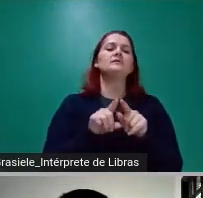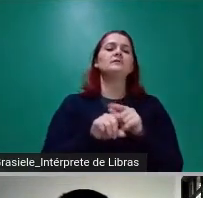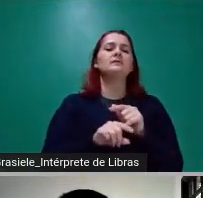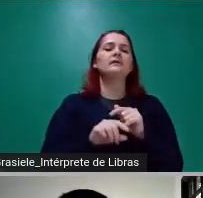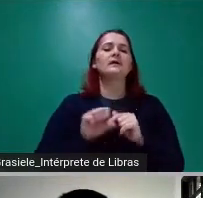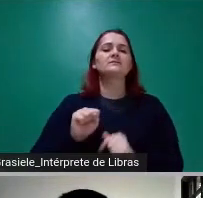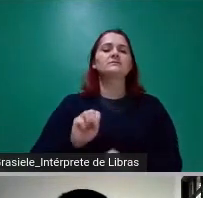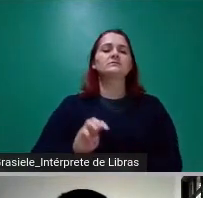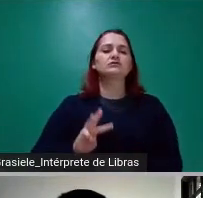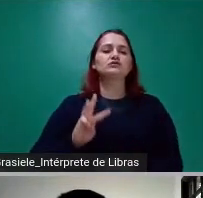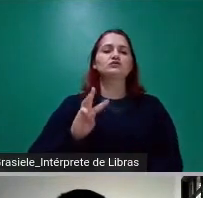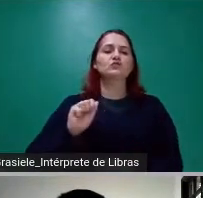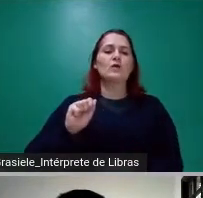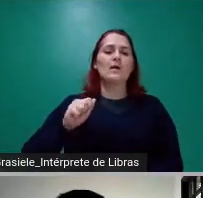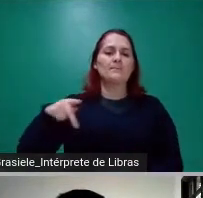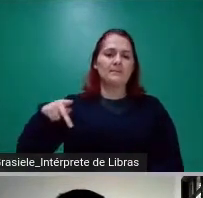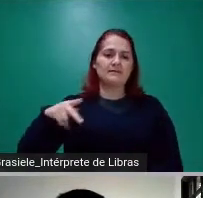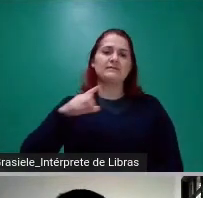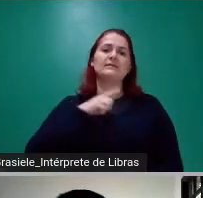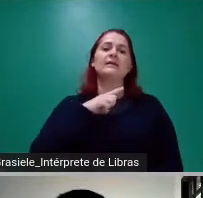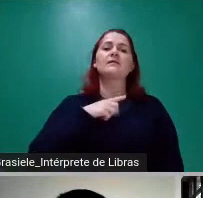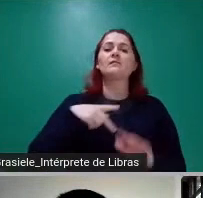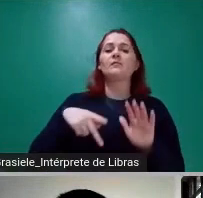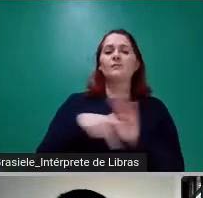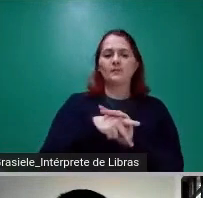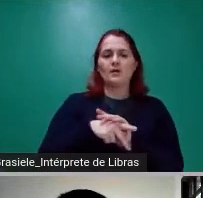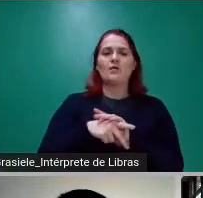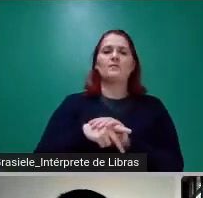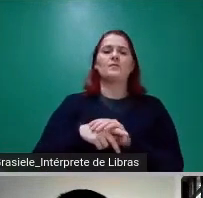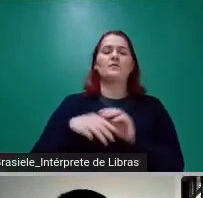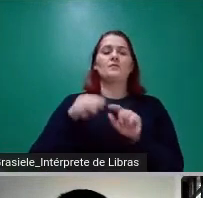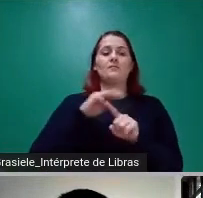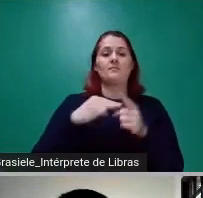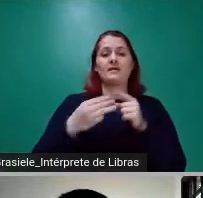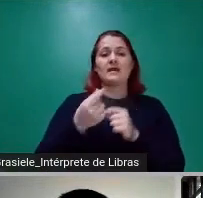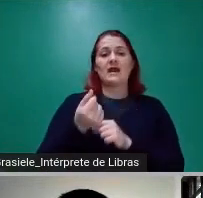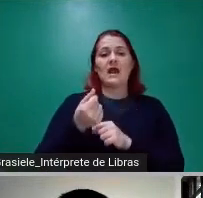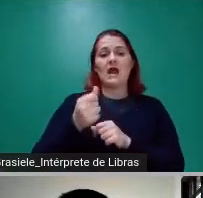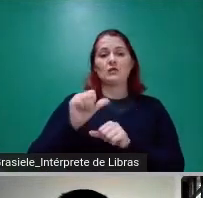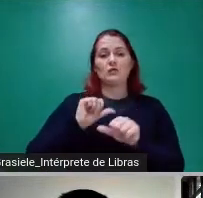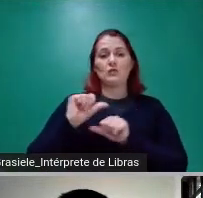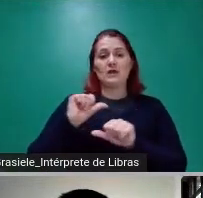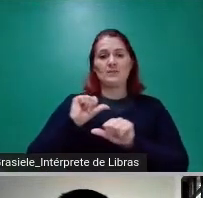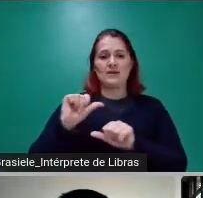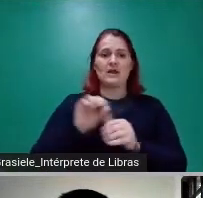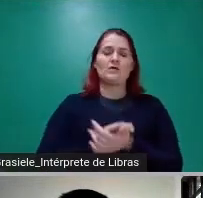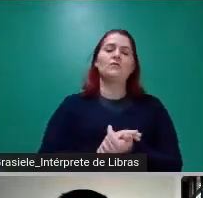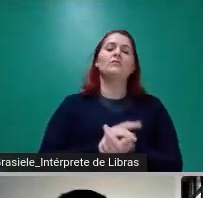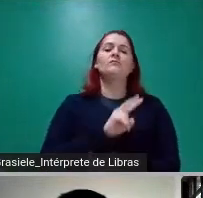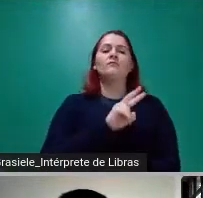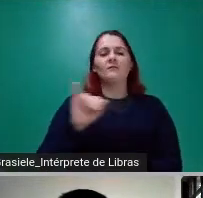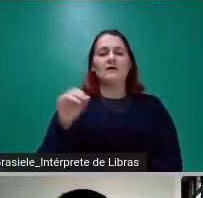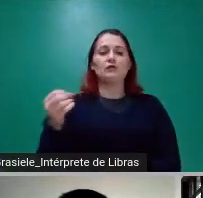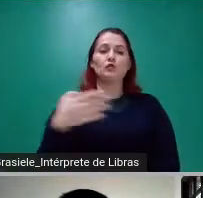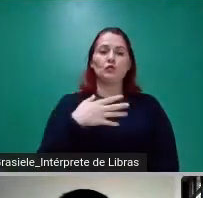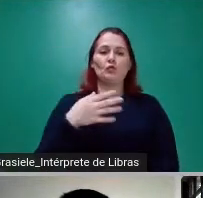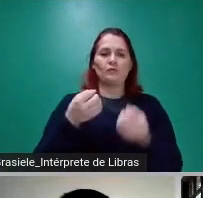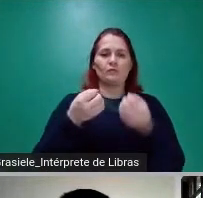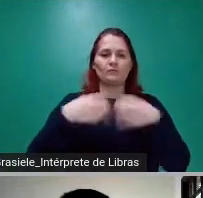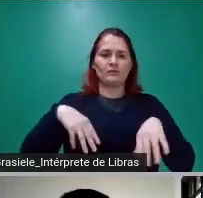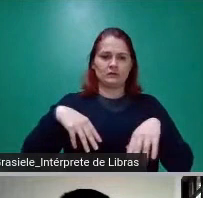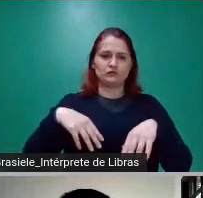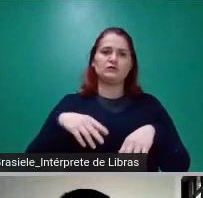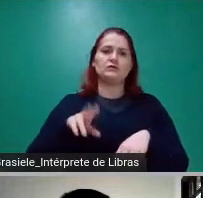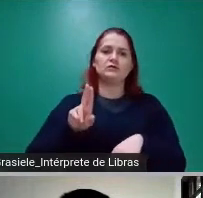apostas no mercado cambial, e que fomentam a desvalorização da moeda nacional, vindo a ocasionar novos prejuízos à União, que por exigência